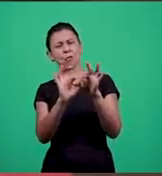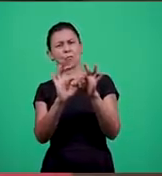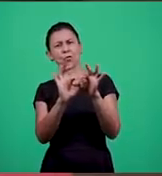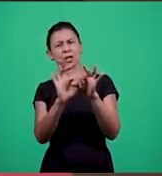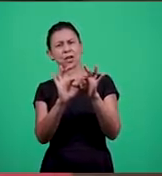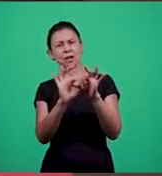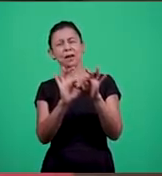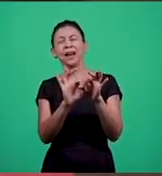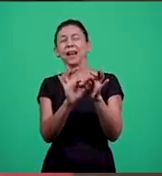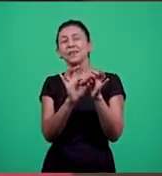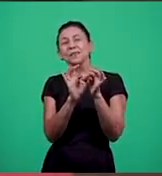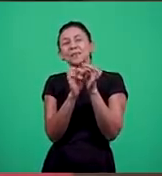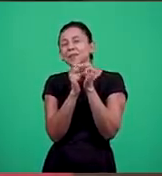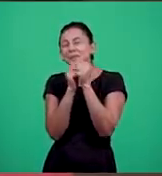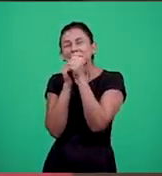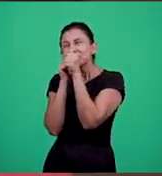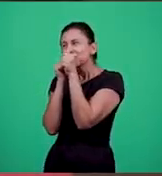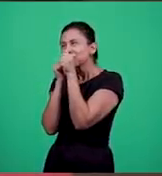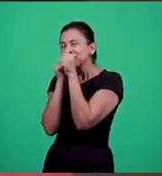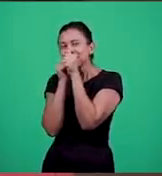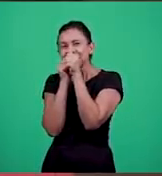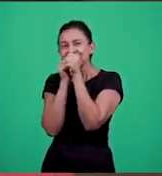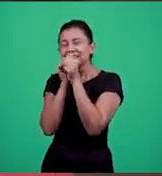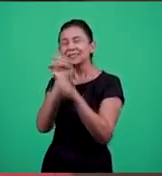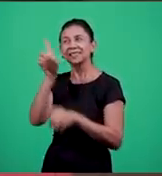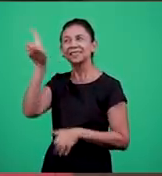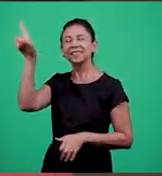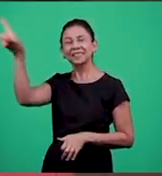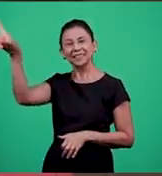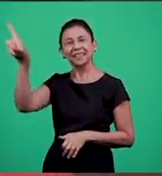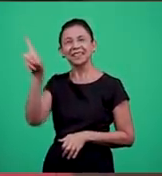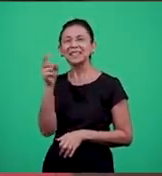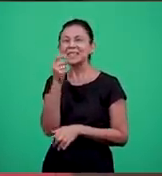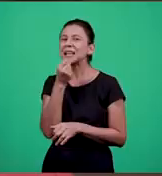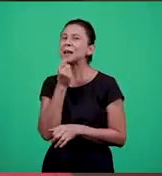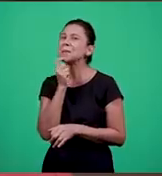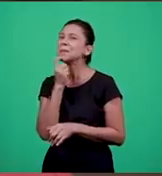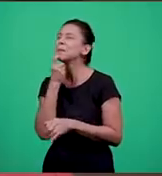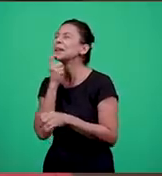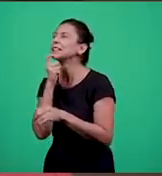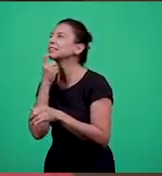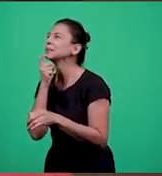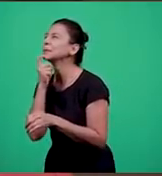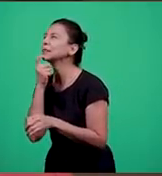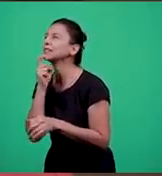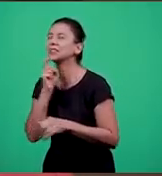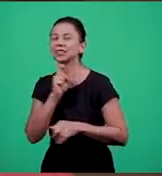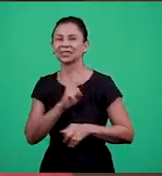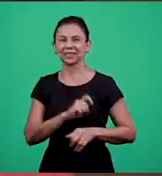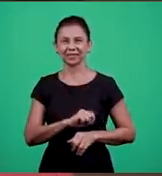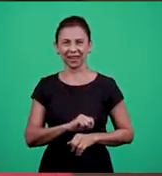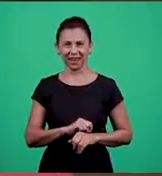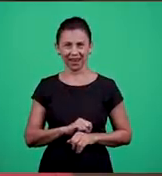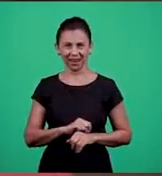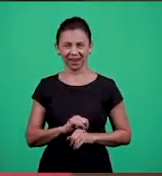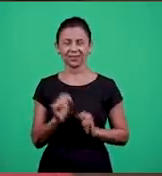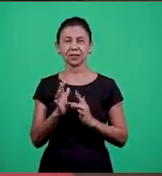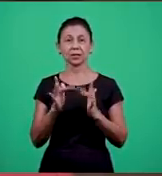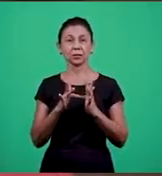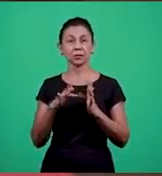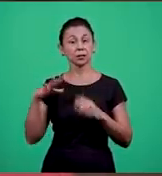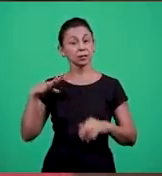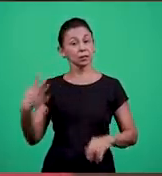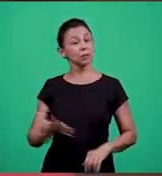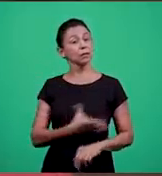ficar pertinho de Deus. Só Jesus pode nos salvar. Ele é